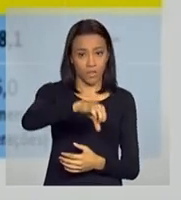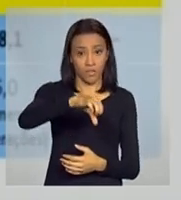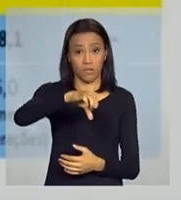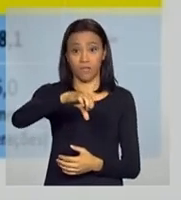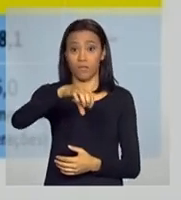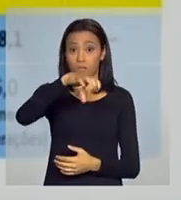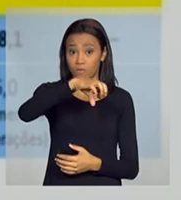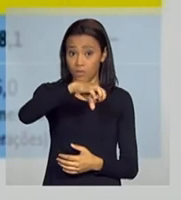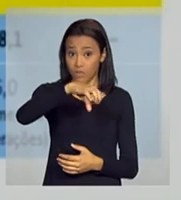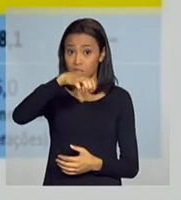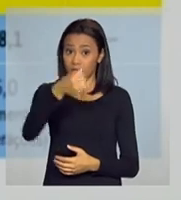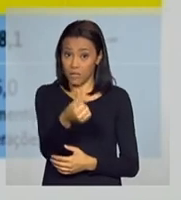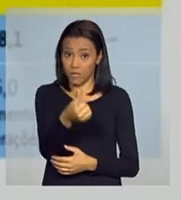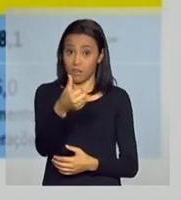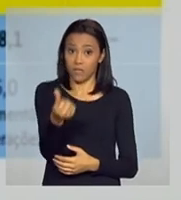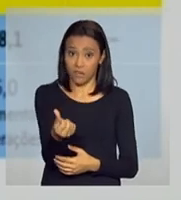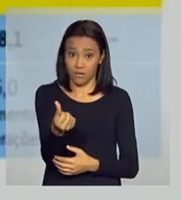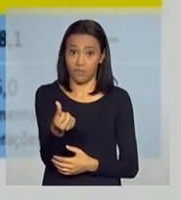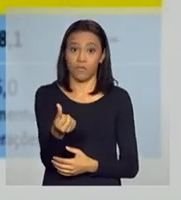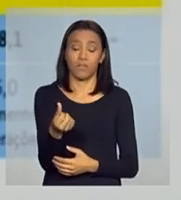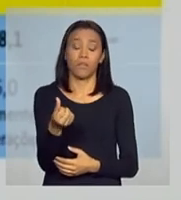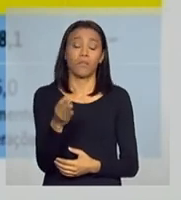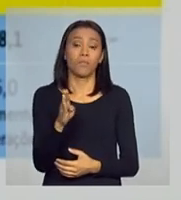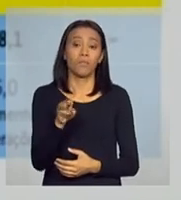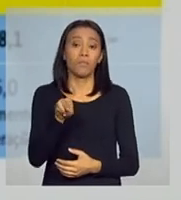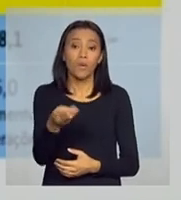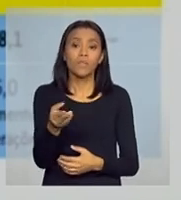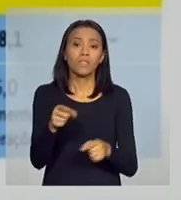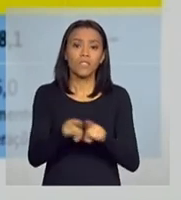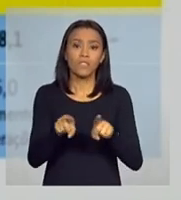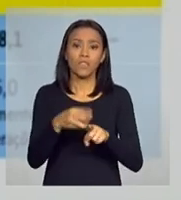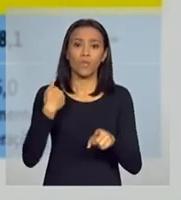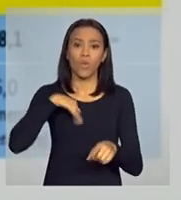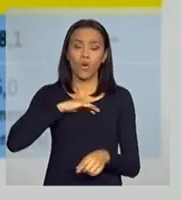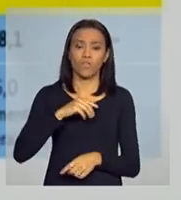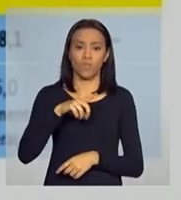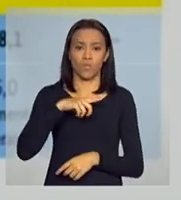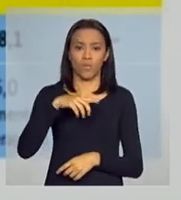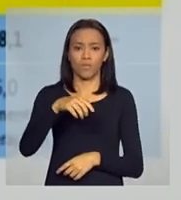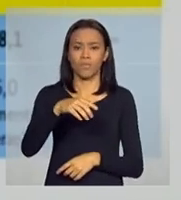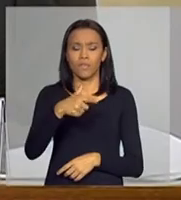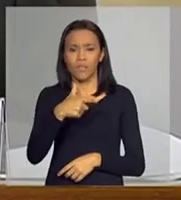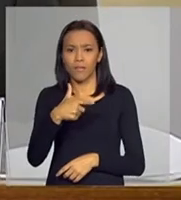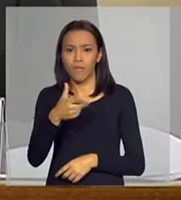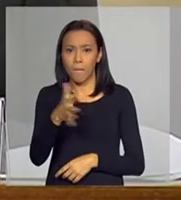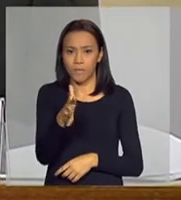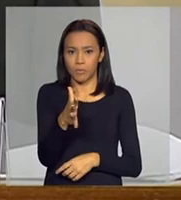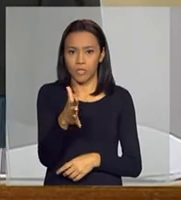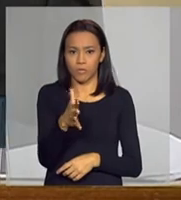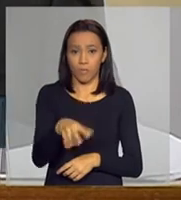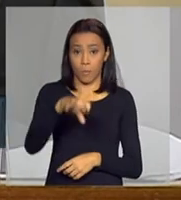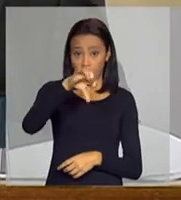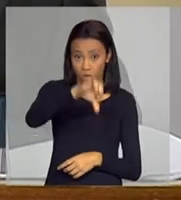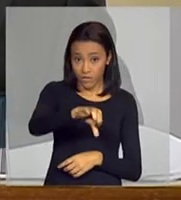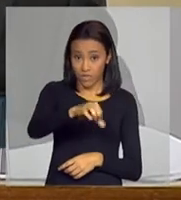966 e nós teremos disponível 937 autorizamos